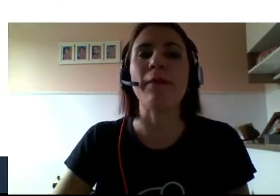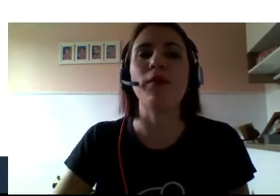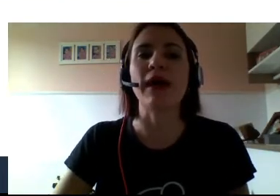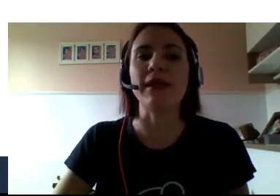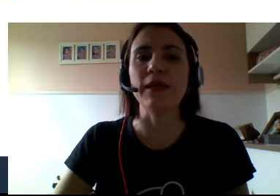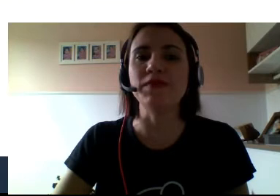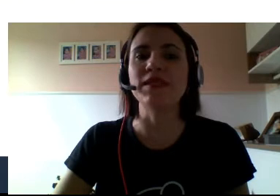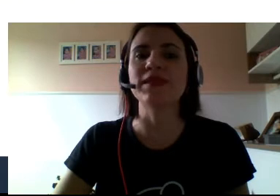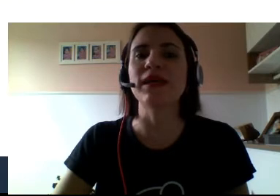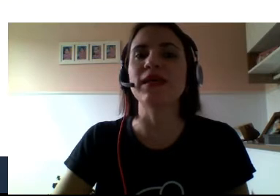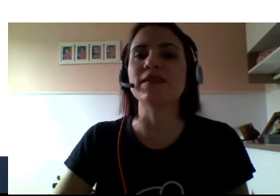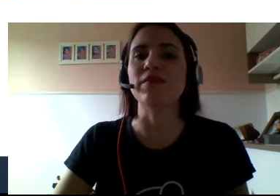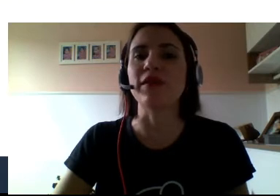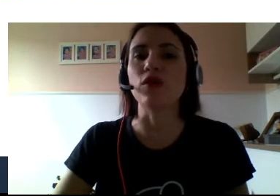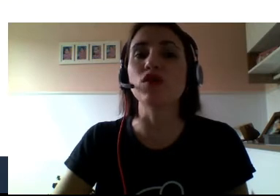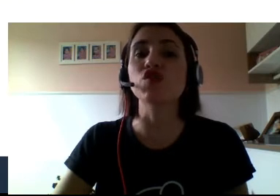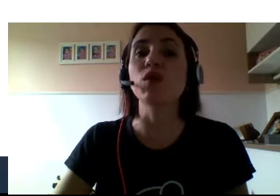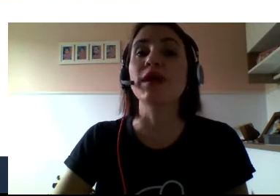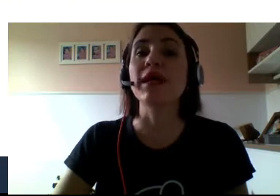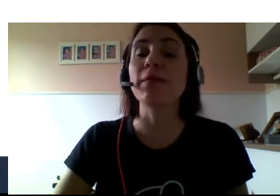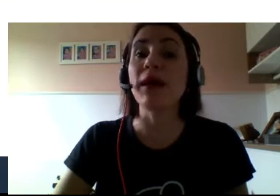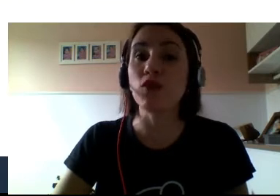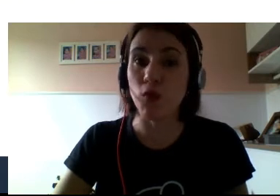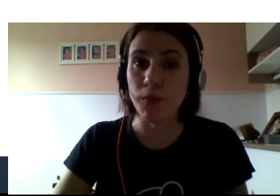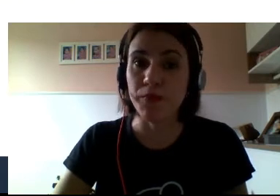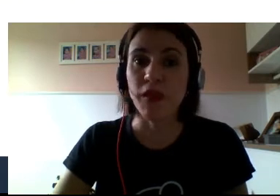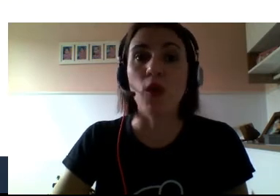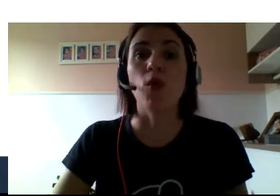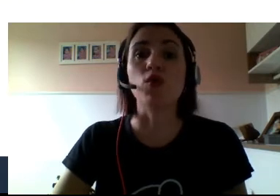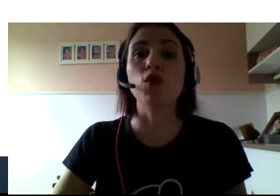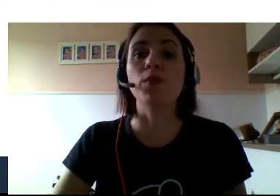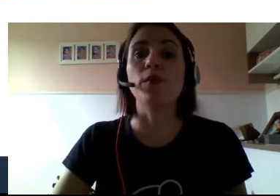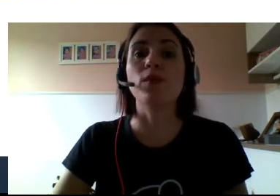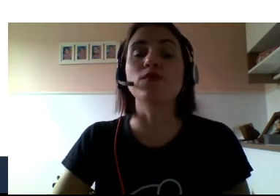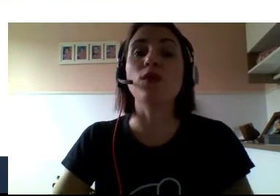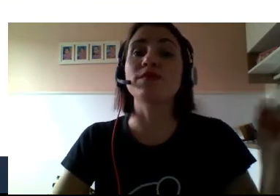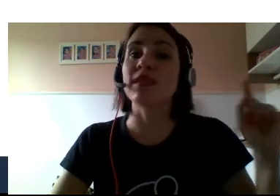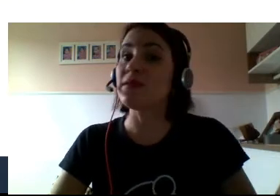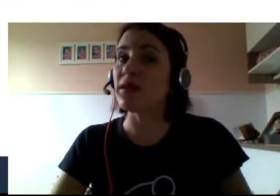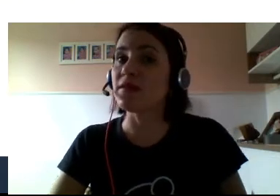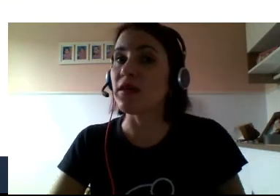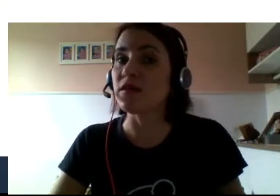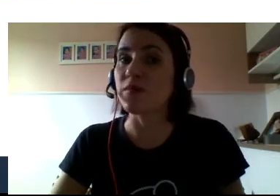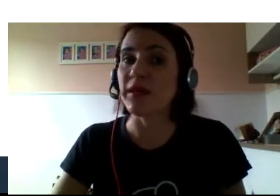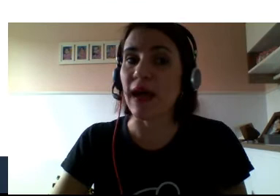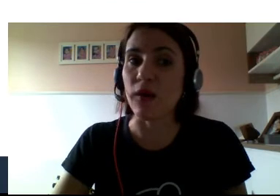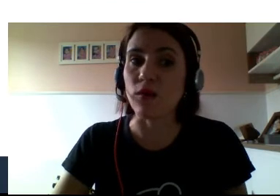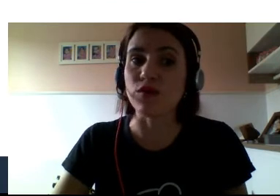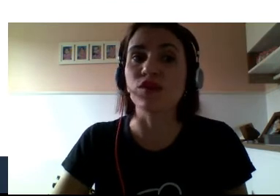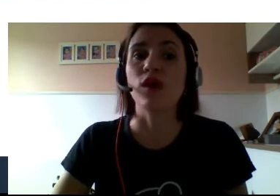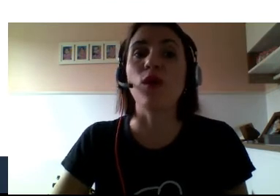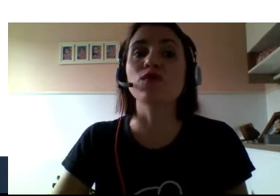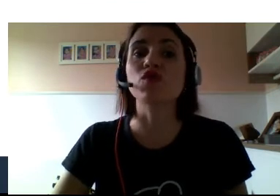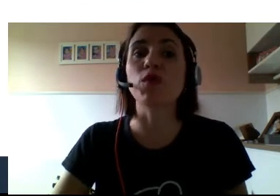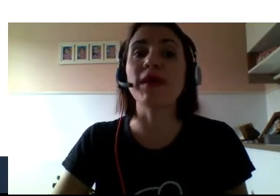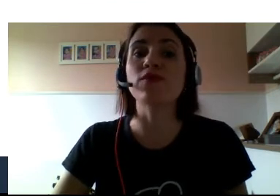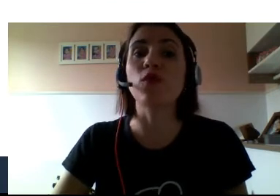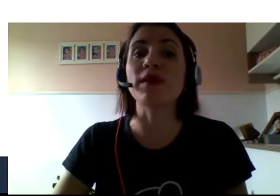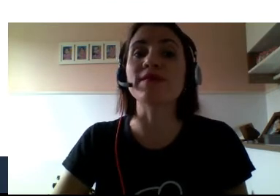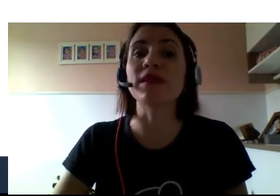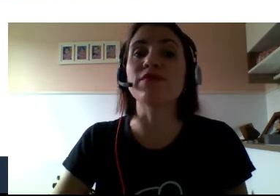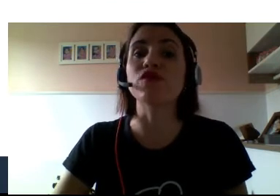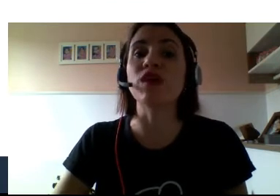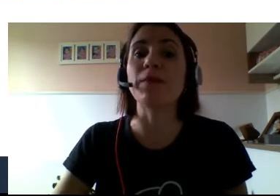Álvaro Apocalypse Terezinha Veloso e Machado o grupo montou 36 espetáculos